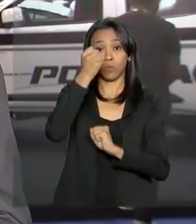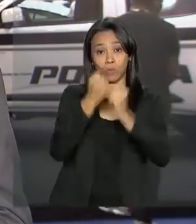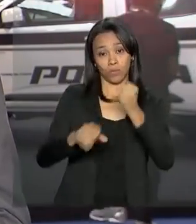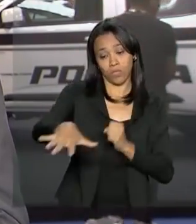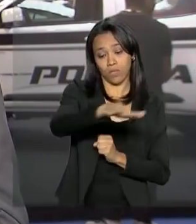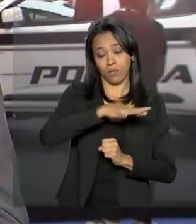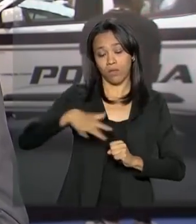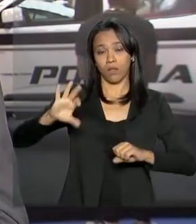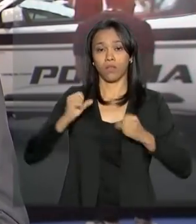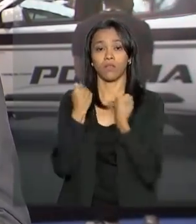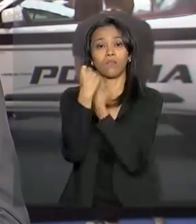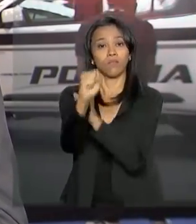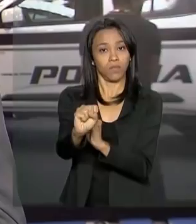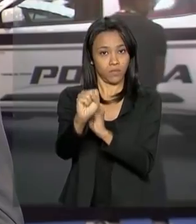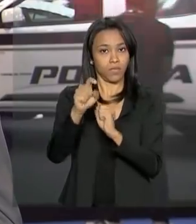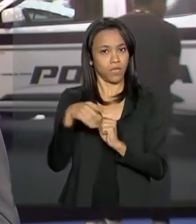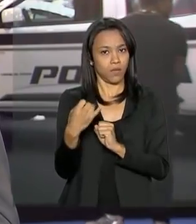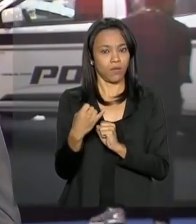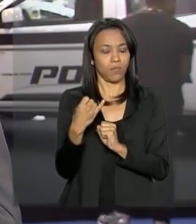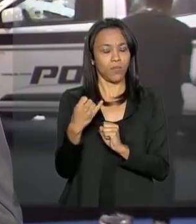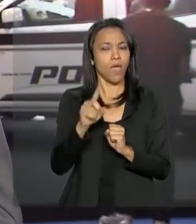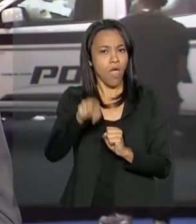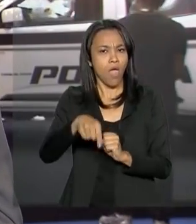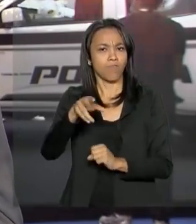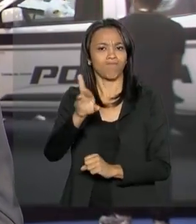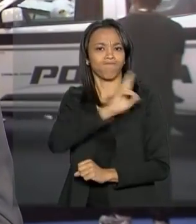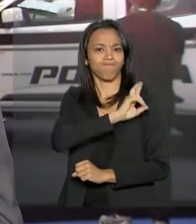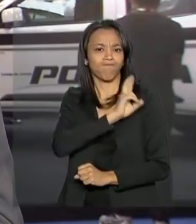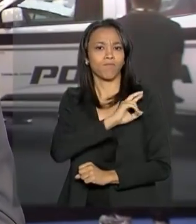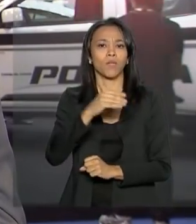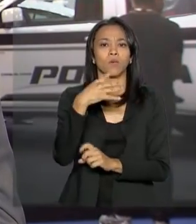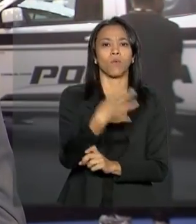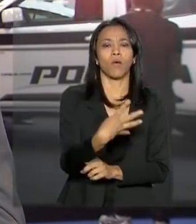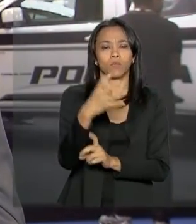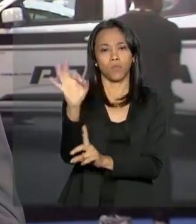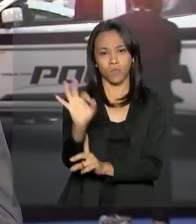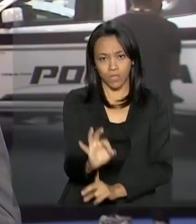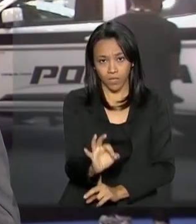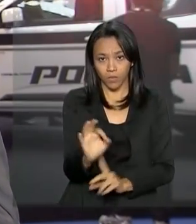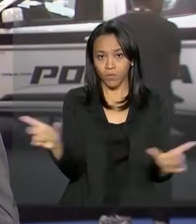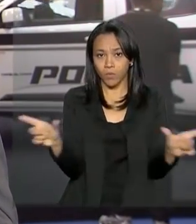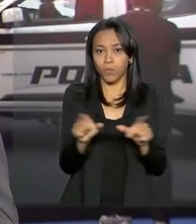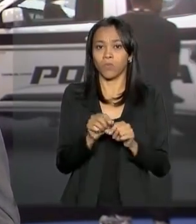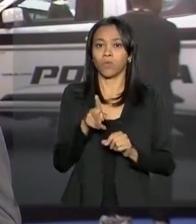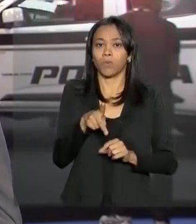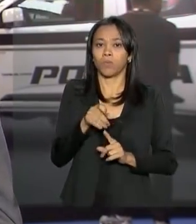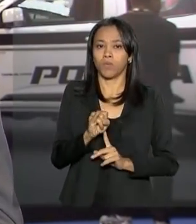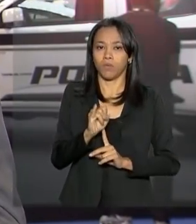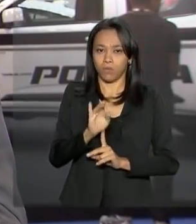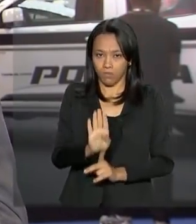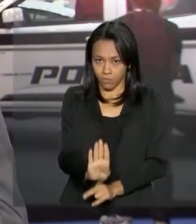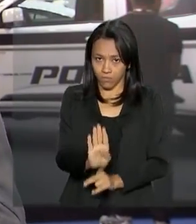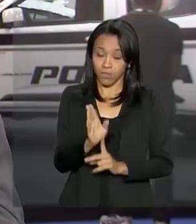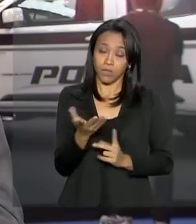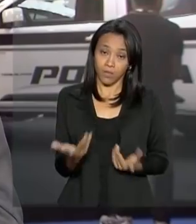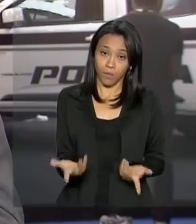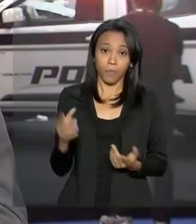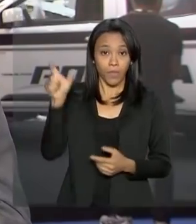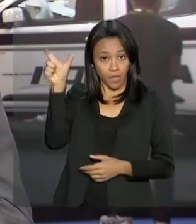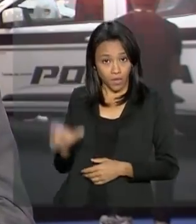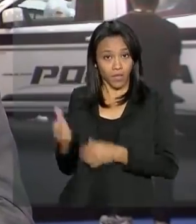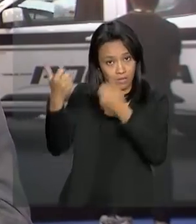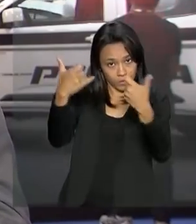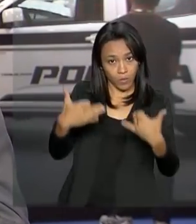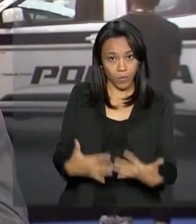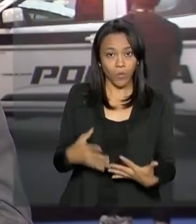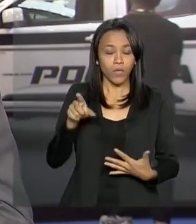Brasil, a indústria da defesa é responsável por 4% do produto interno bruto do país. Para Hamilton Mourão,